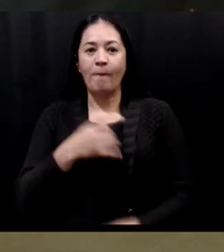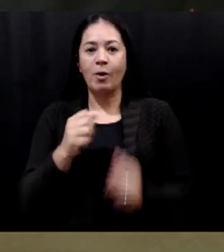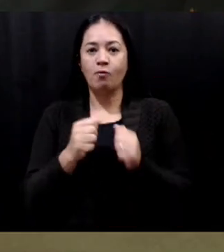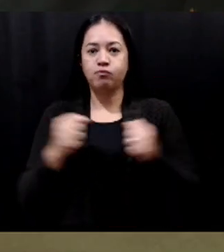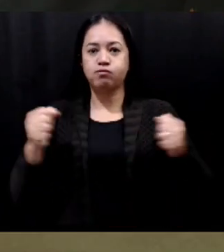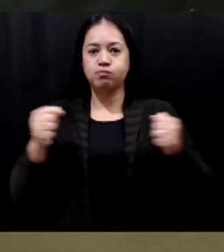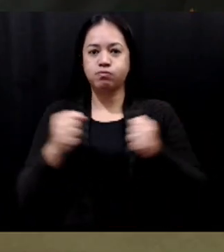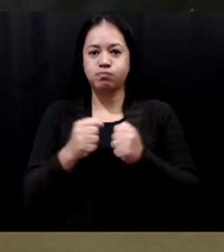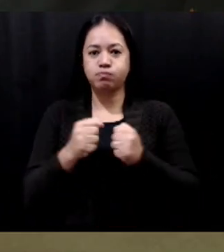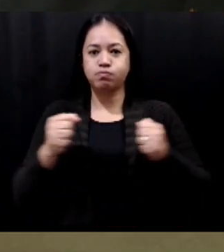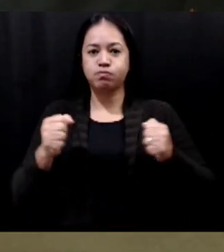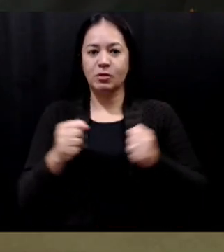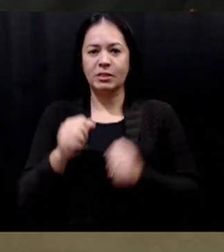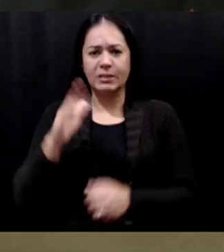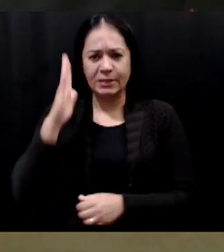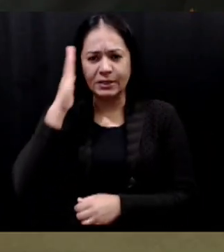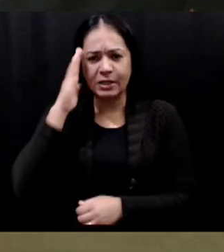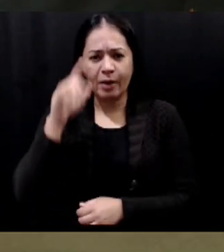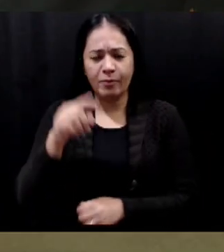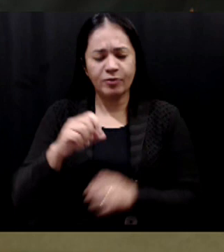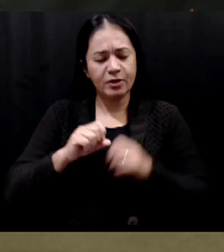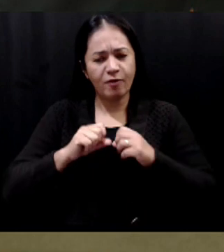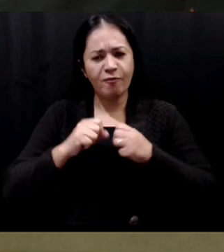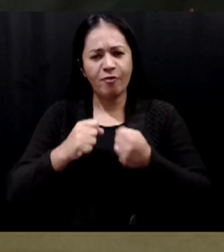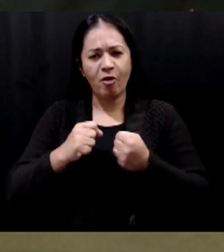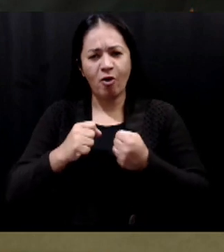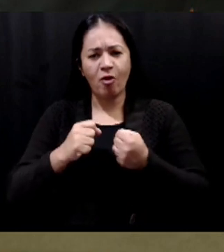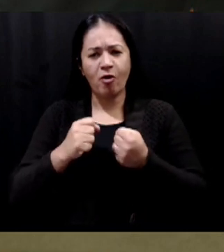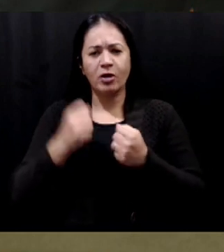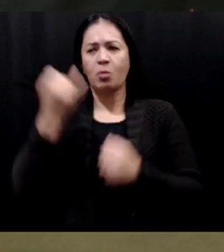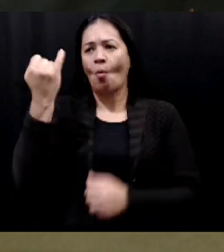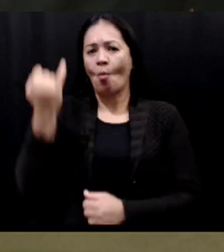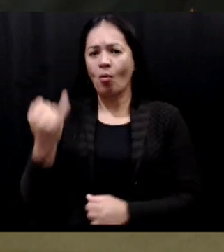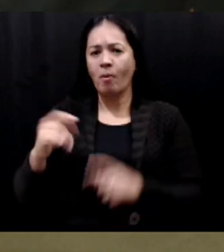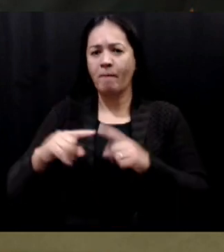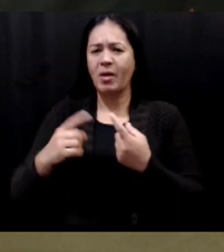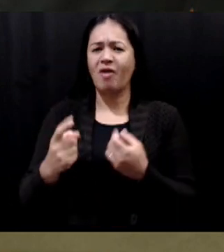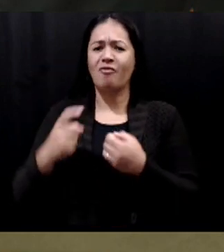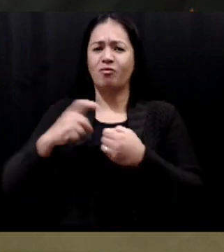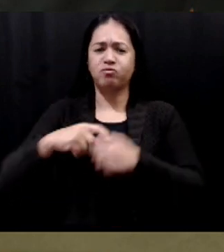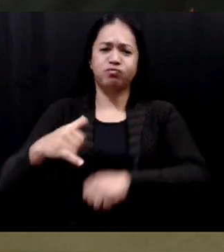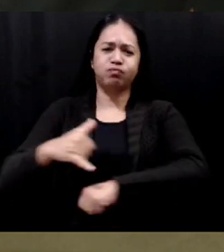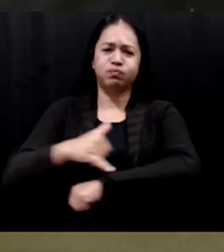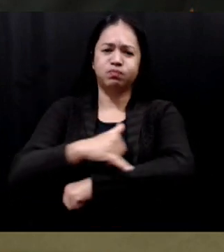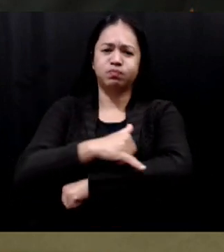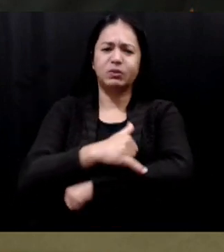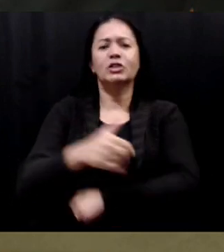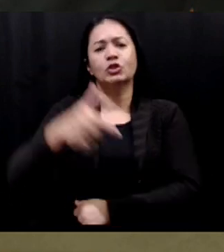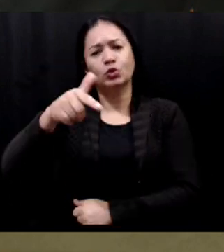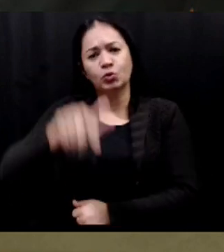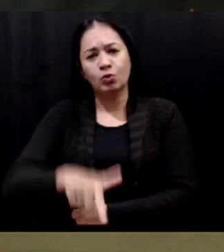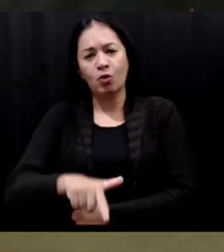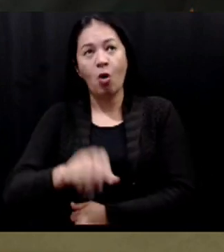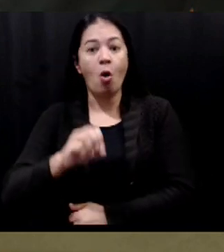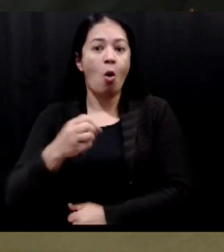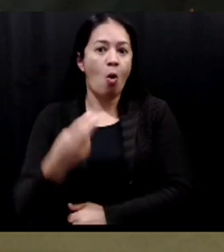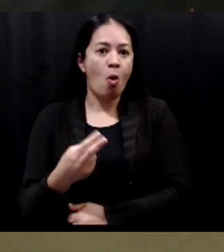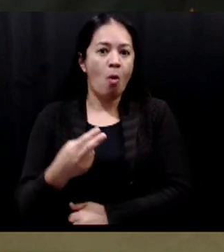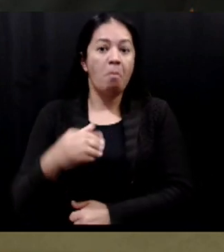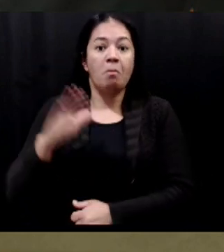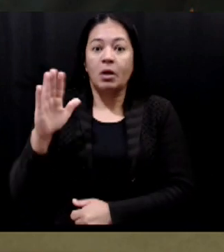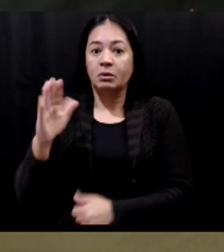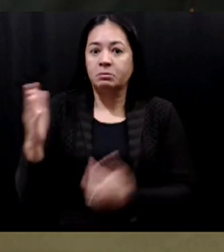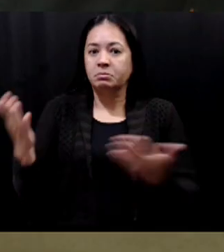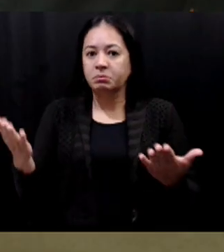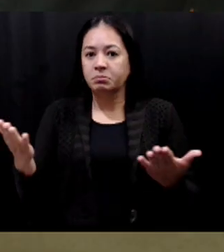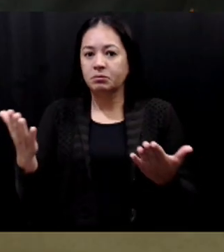quando você se dedica, perde peso, mas logo depois recupera tudo de novo? Ou até mais? Pois é, manter o peso